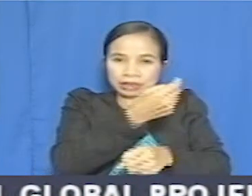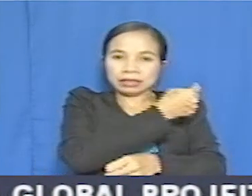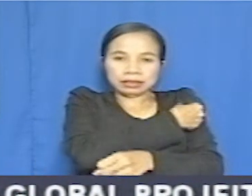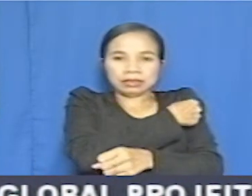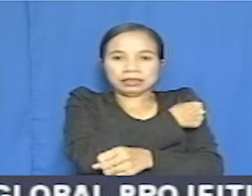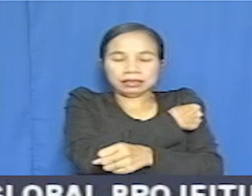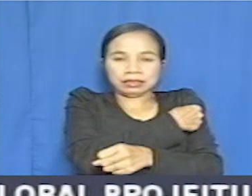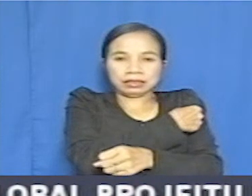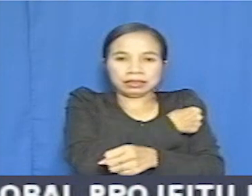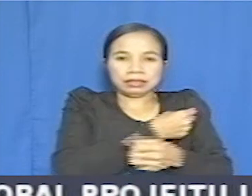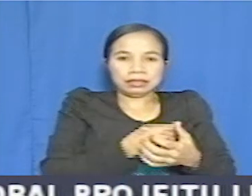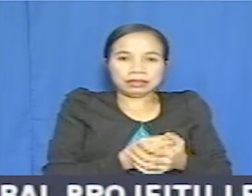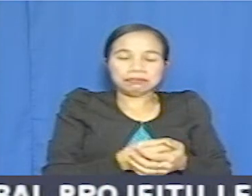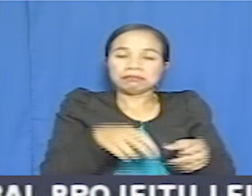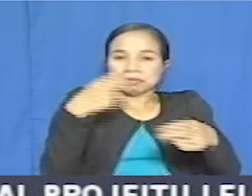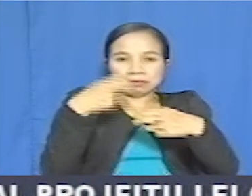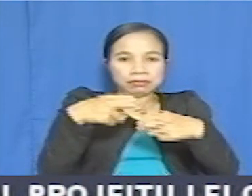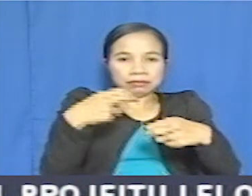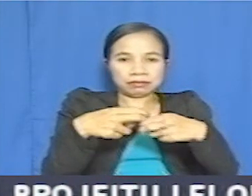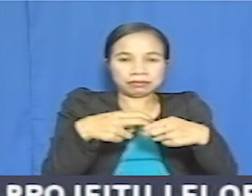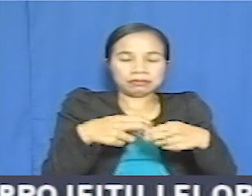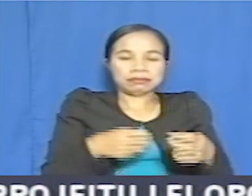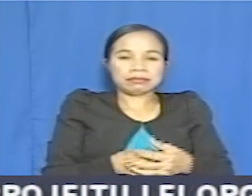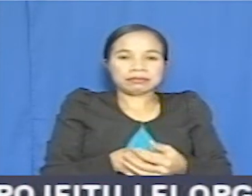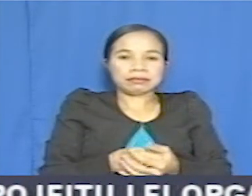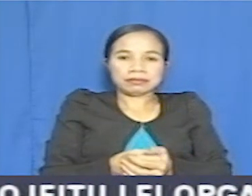sirnia risco sirne vida rasi.